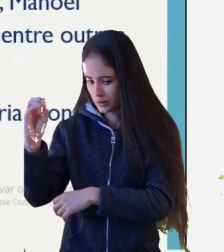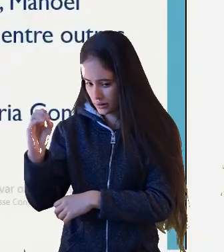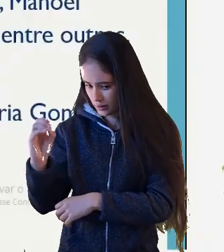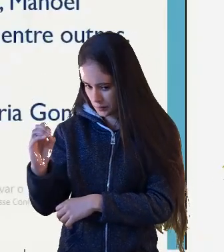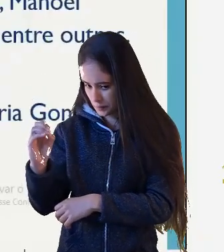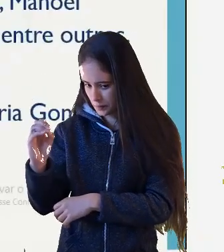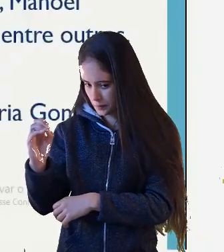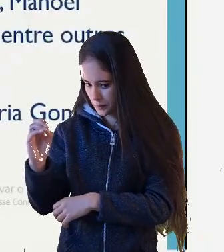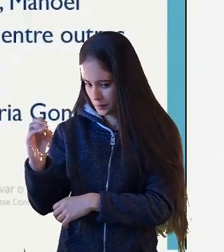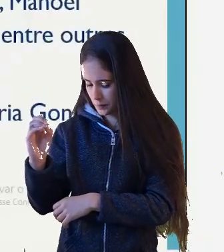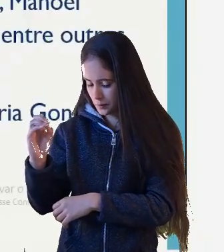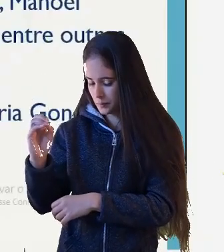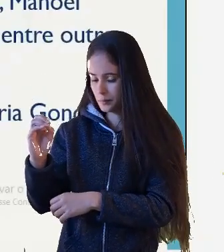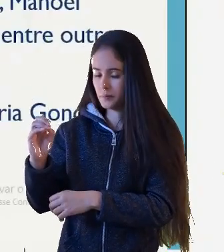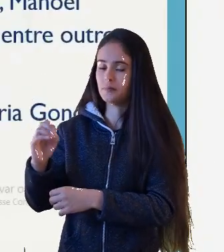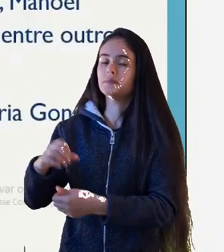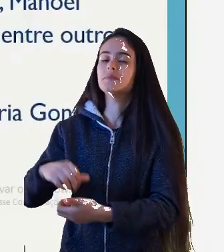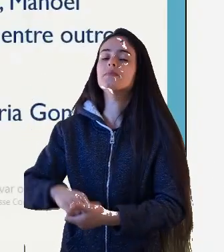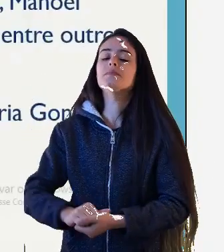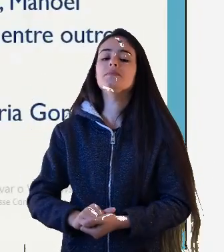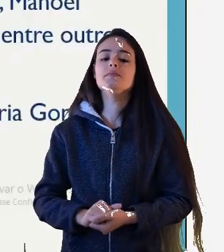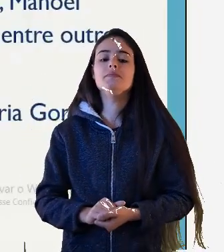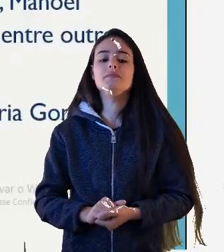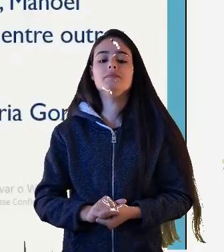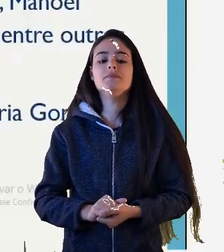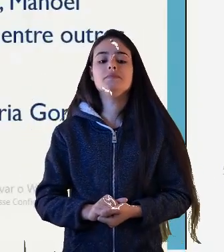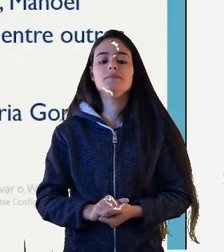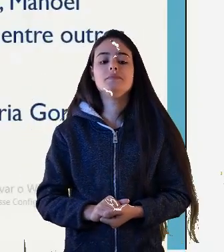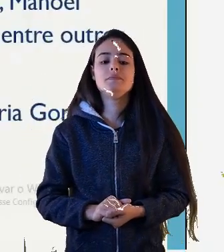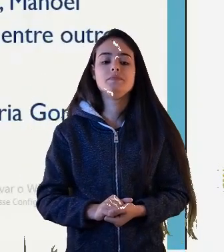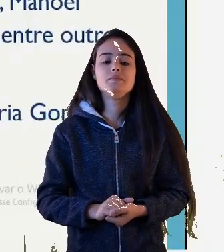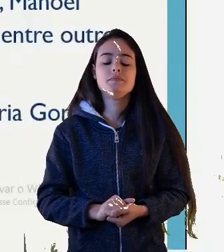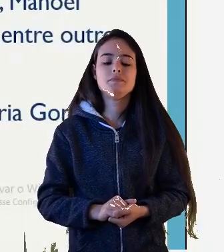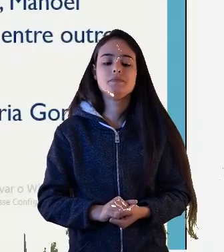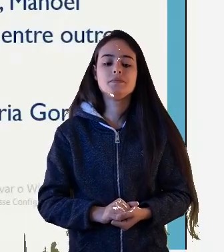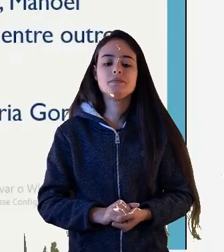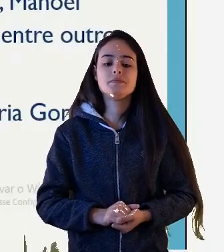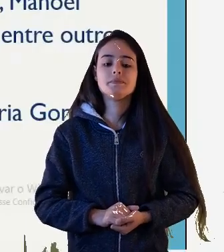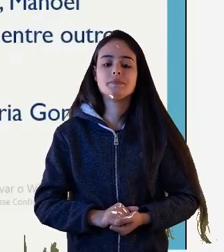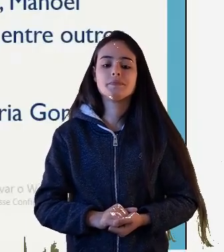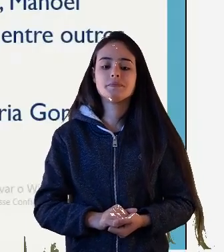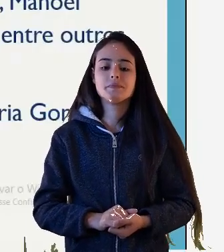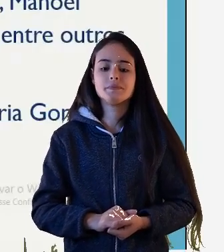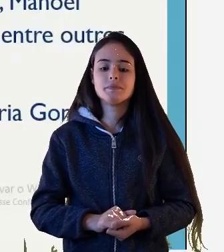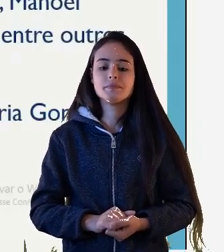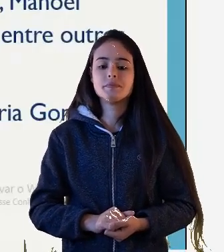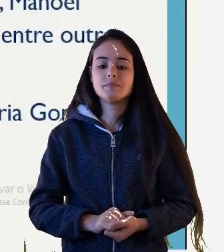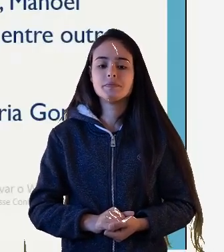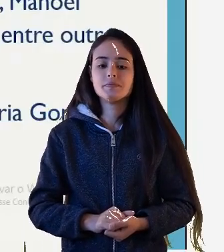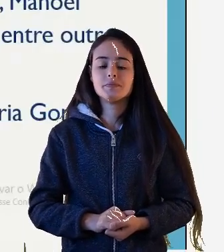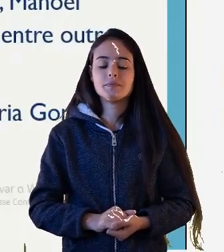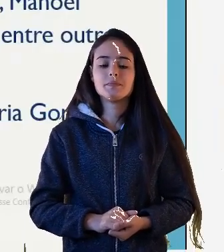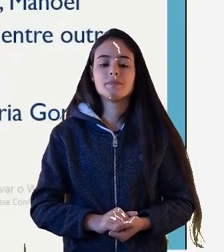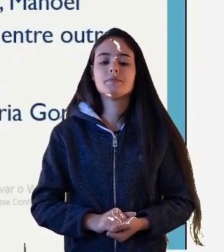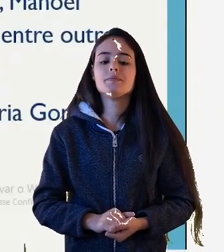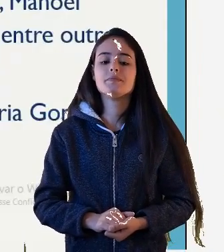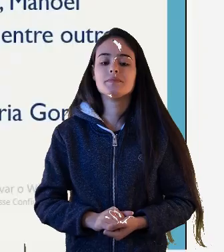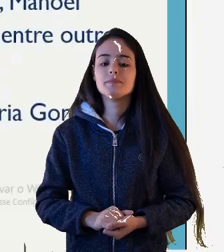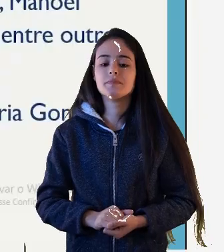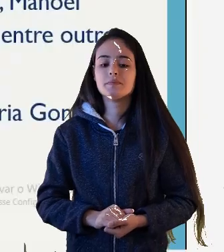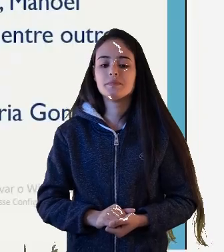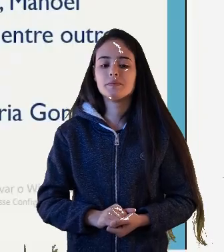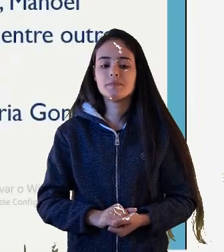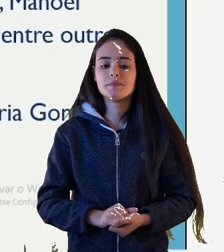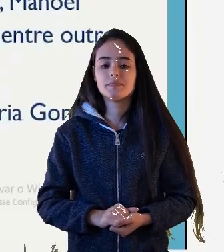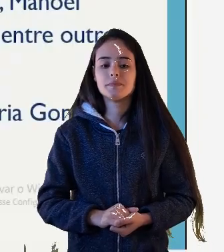aí tô falando seria porque Um Defeito de Cor, volto, olha como é que esse livro é bom. Um Defeito de Cor é a história fictícia,